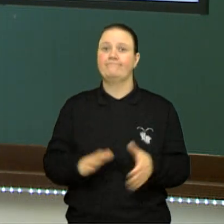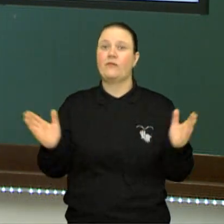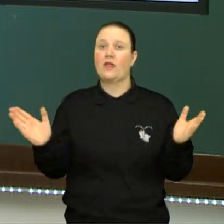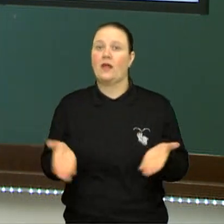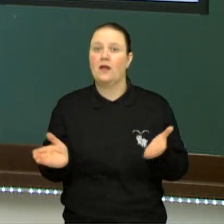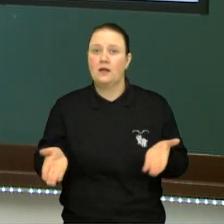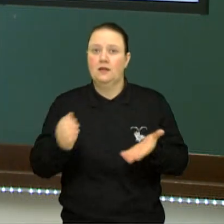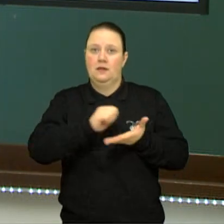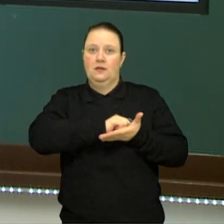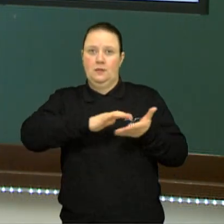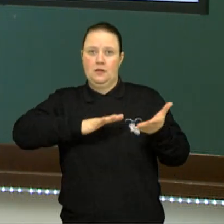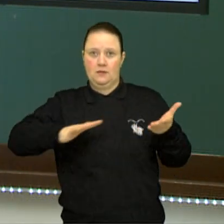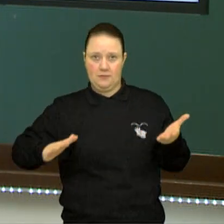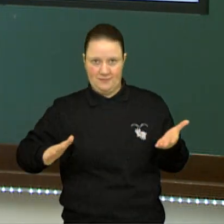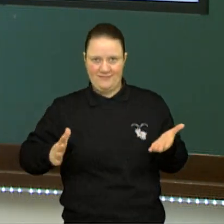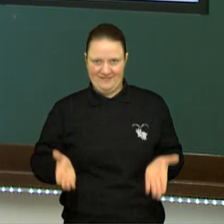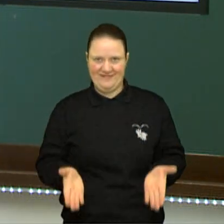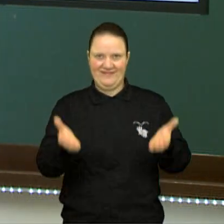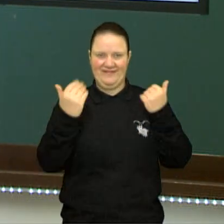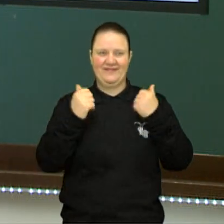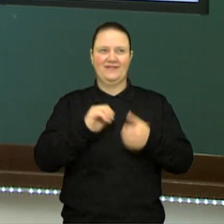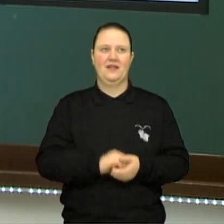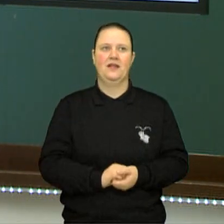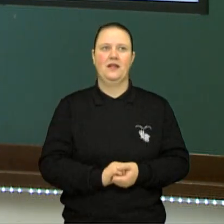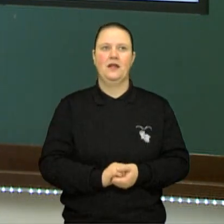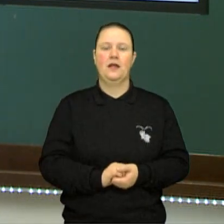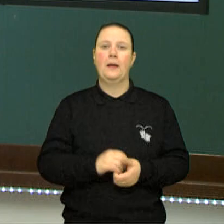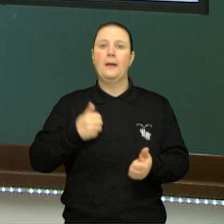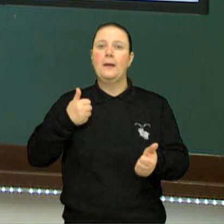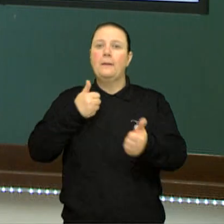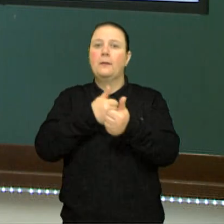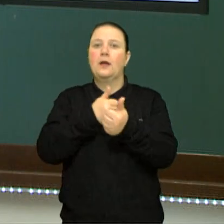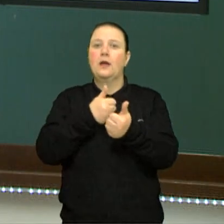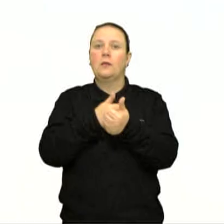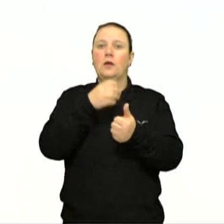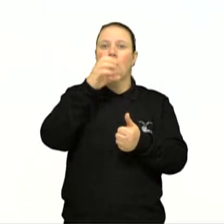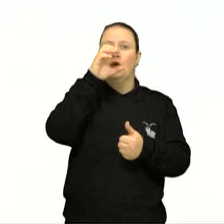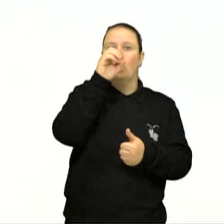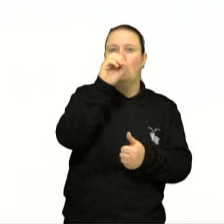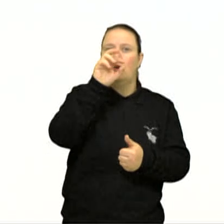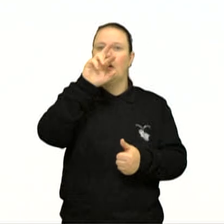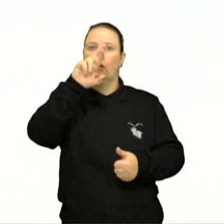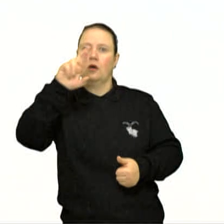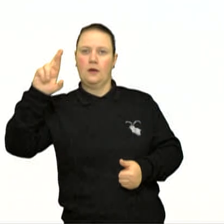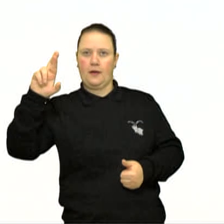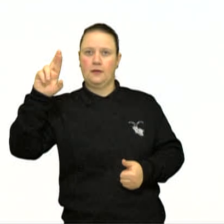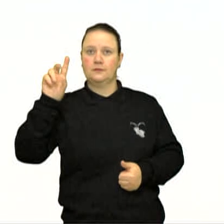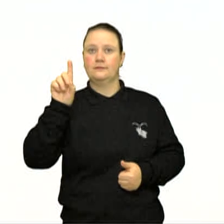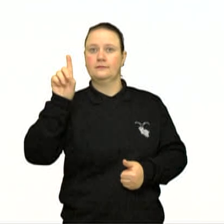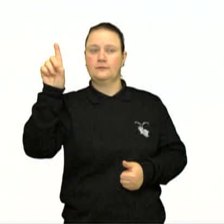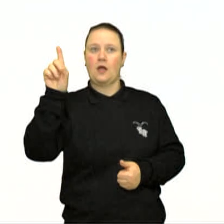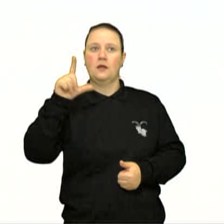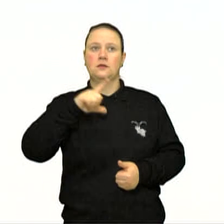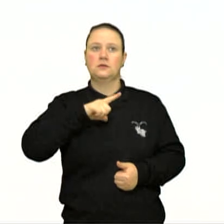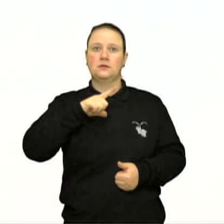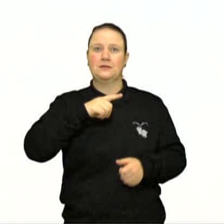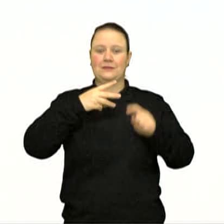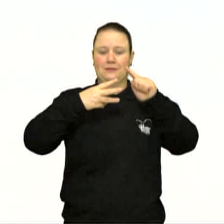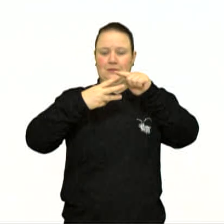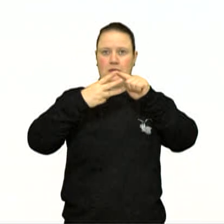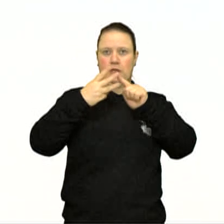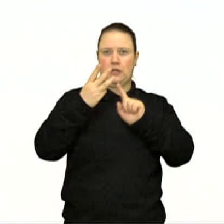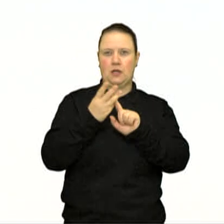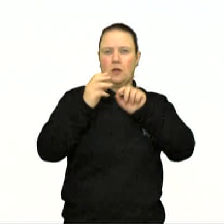Então vamos para mais uma atividade, pessoal. Ao lado do Oriente Médio, da Índia e do Sudeste Asiático, há 3 grandes esferas